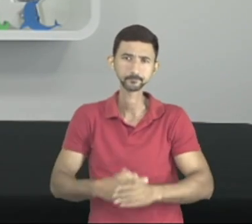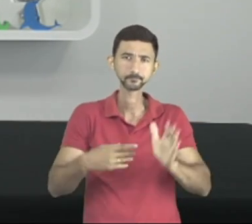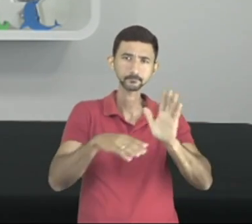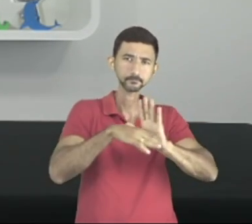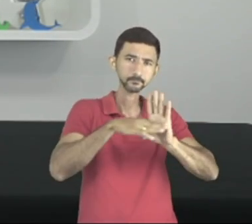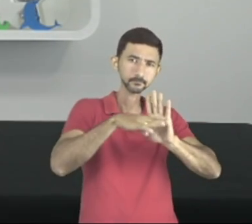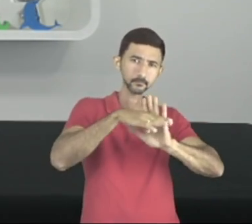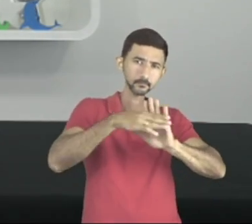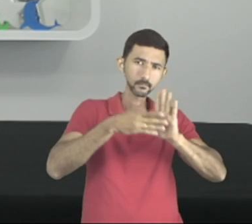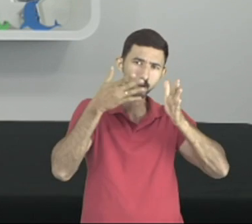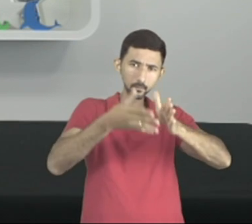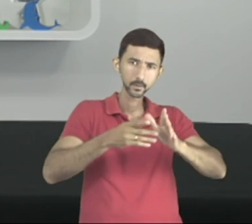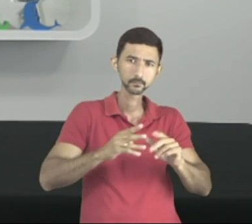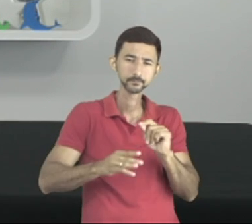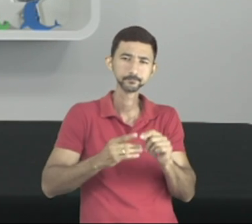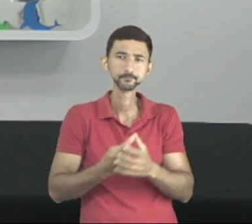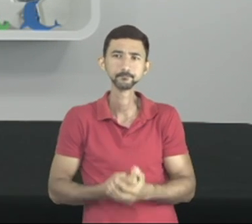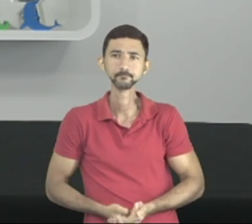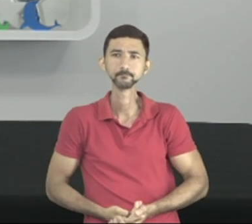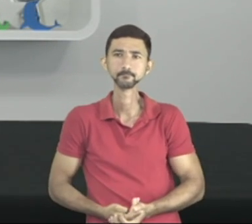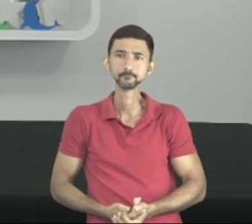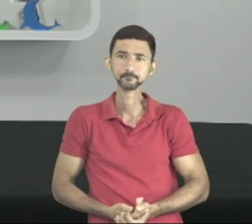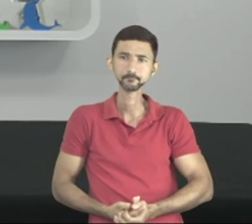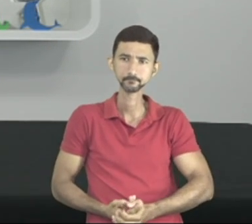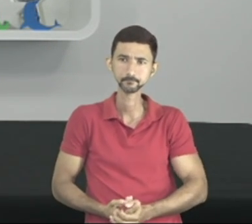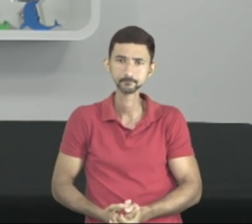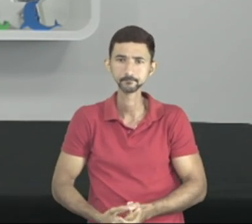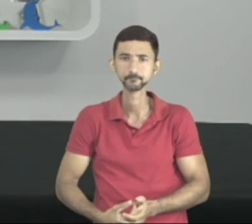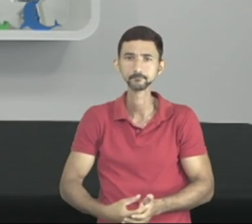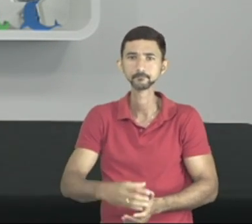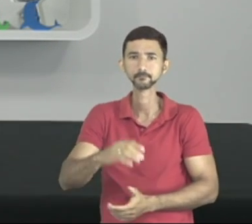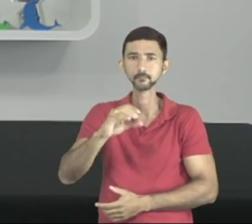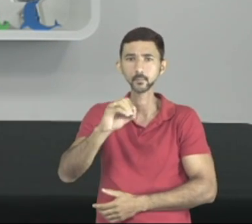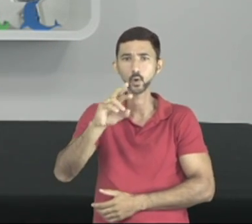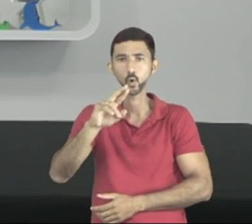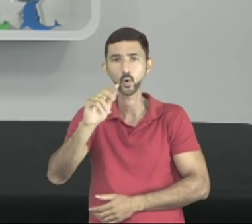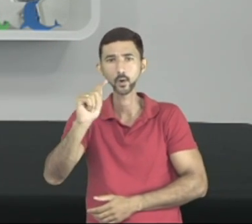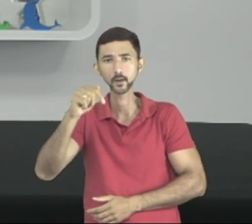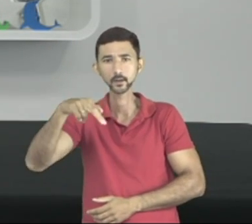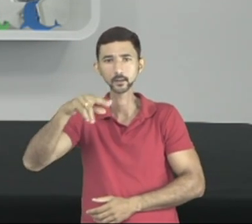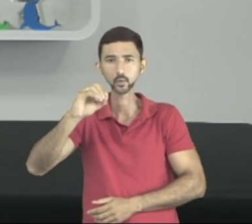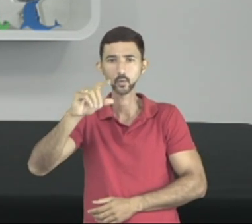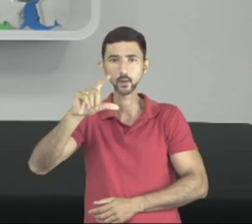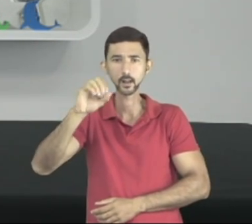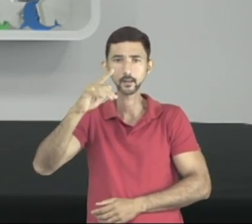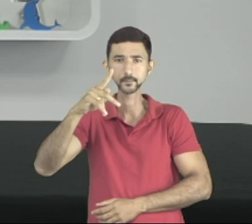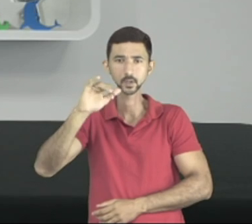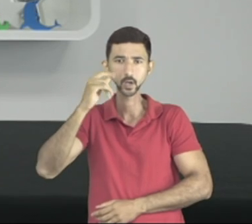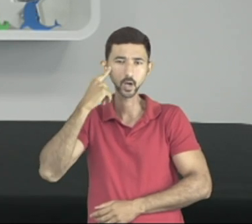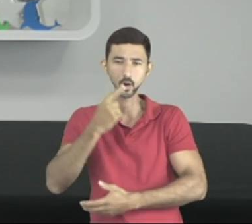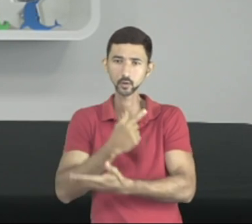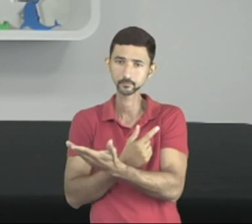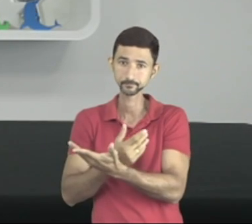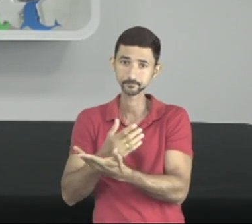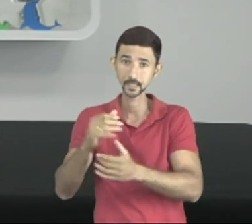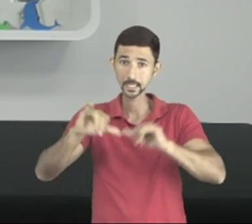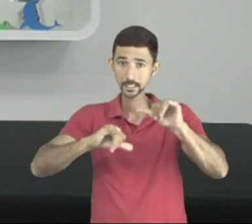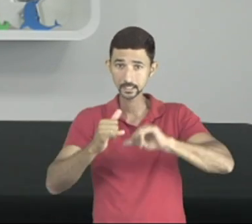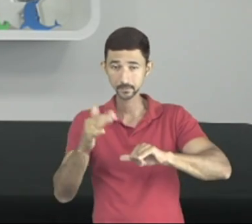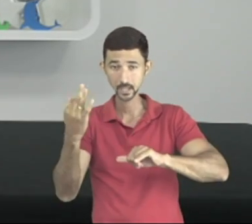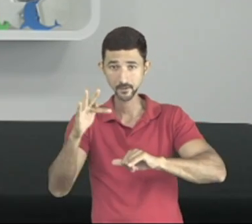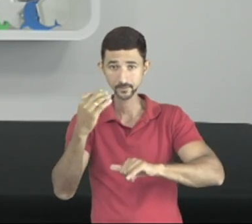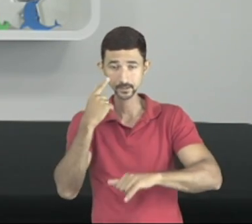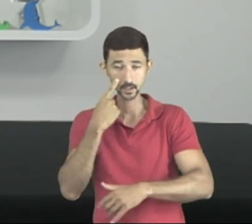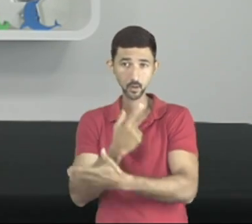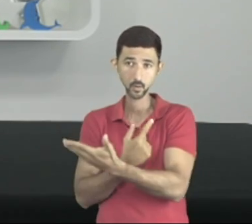propriedades específicas como organolépticas, físicas e químicas. A primeira delas, que a gente vai olhar